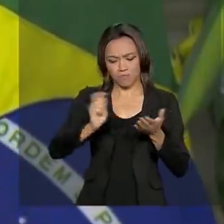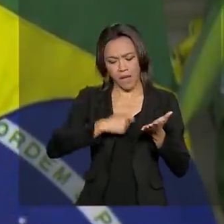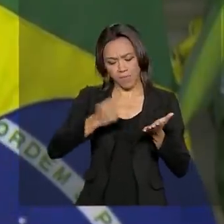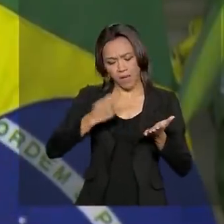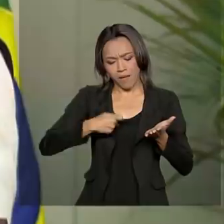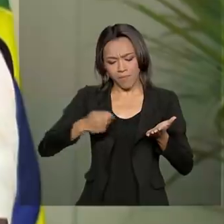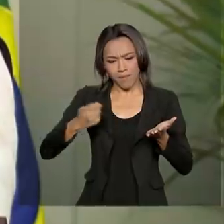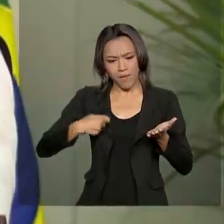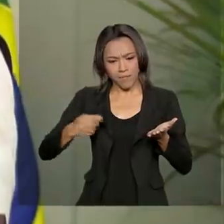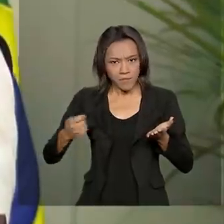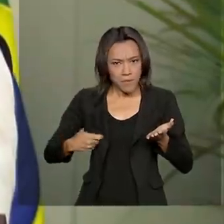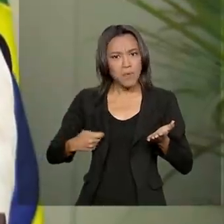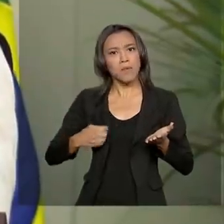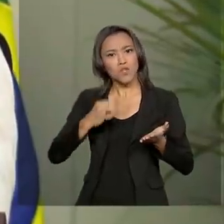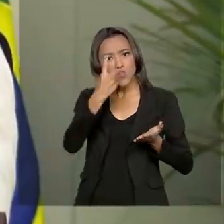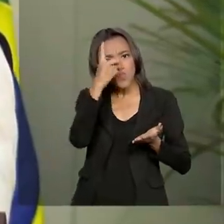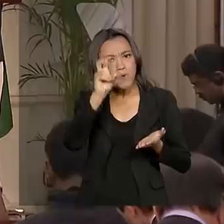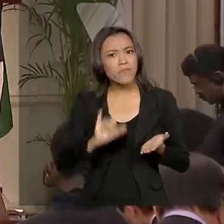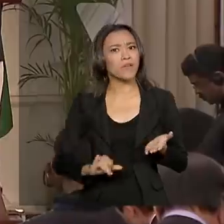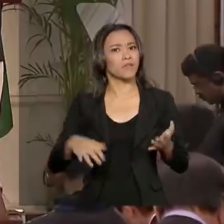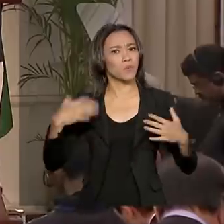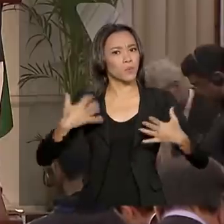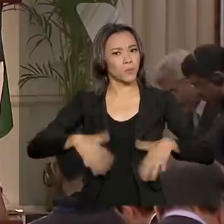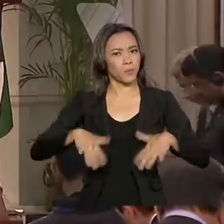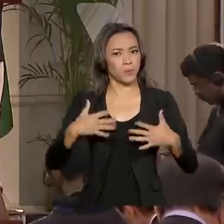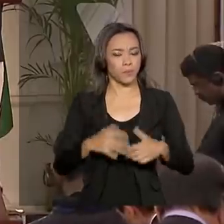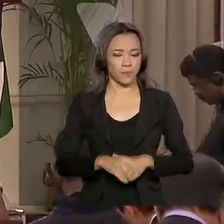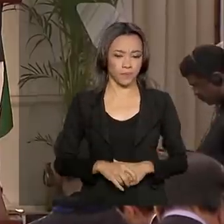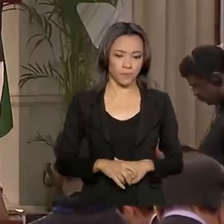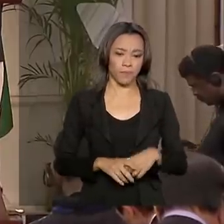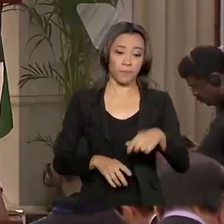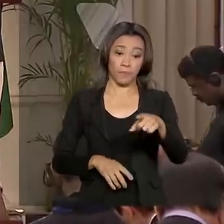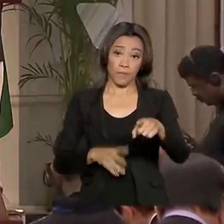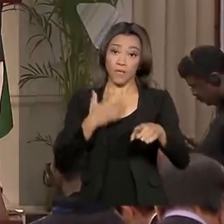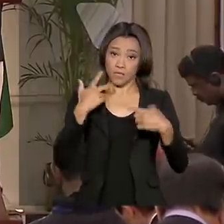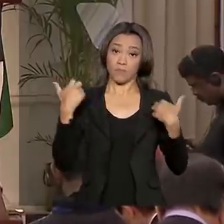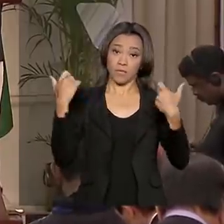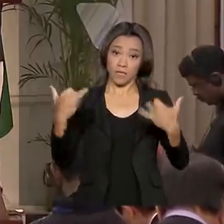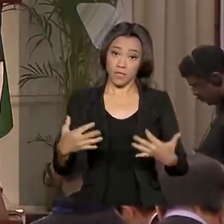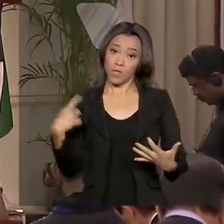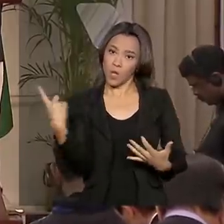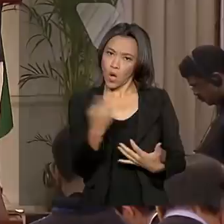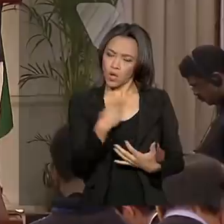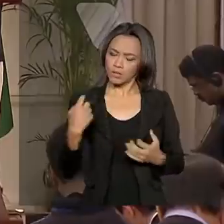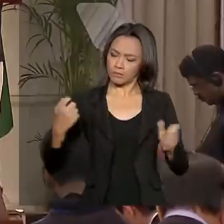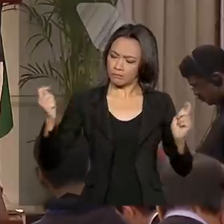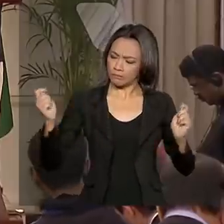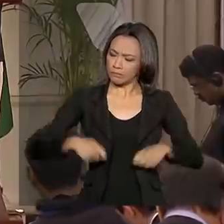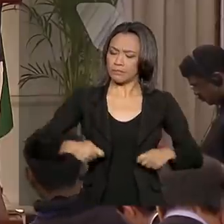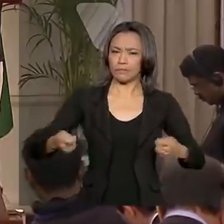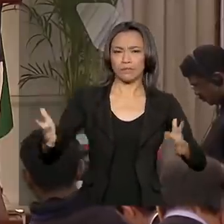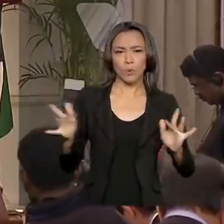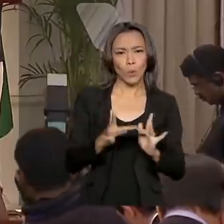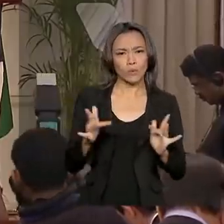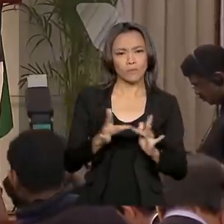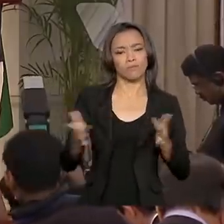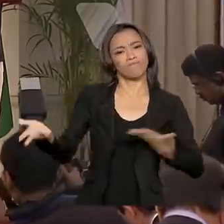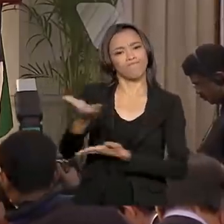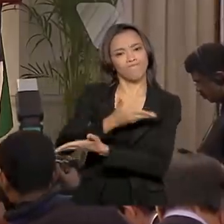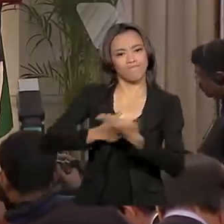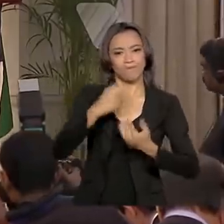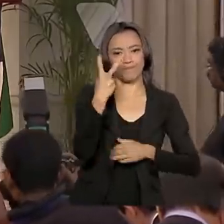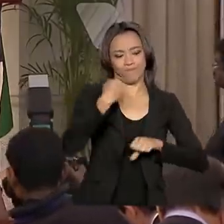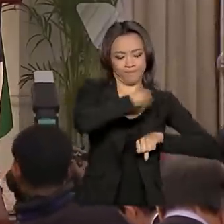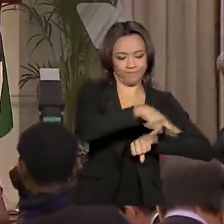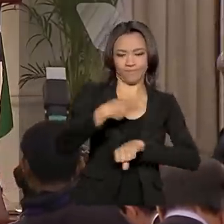com outro país de uma só vez. Potencializamos, dessa forma, o nosso relacionamento